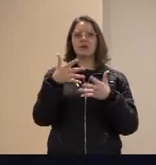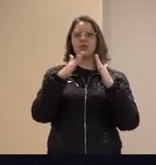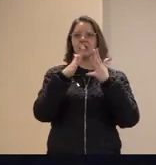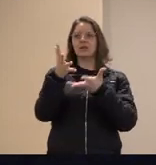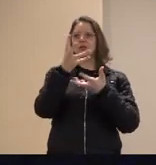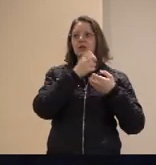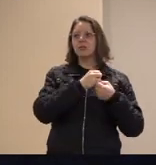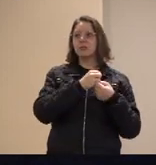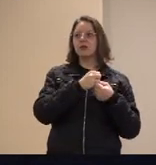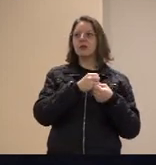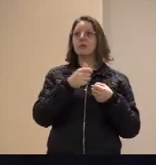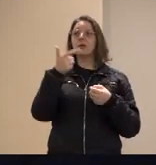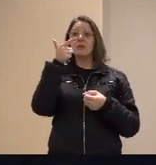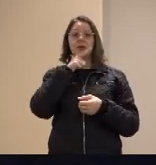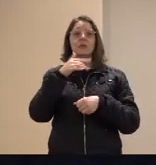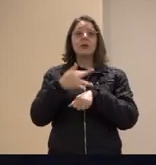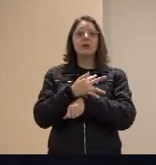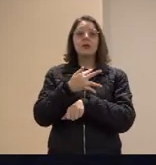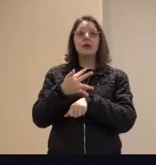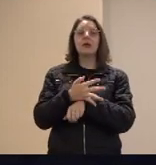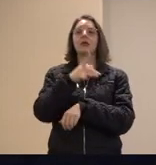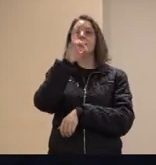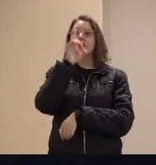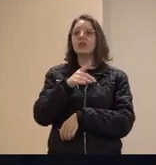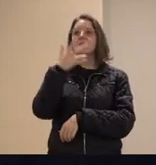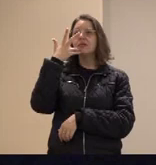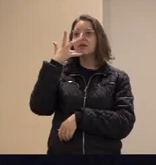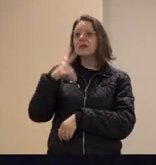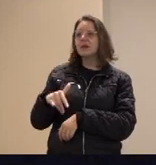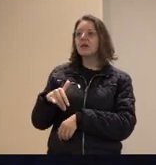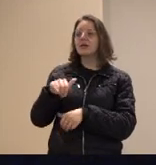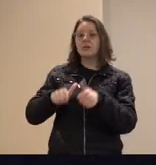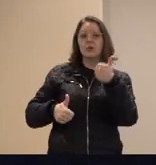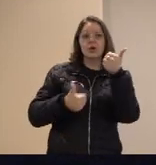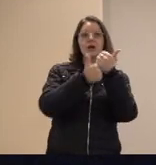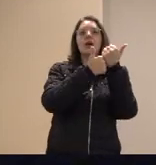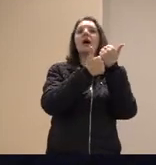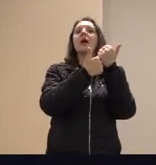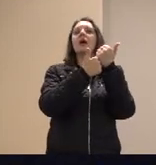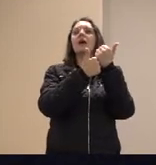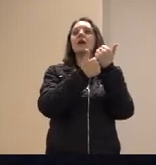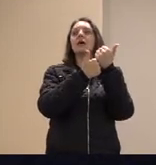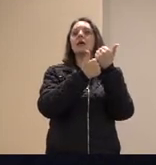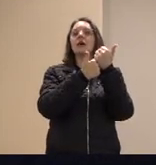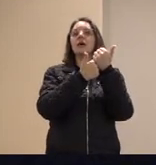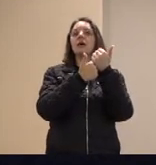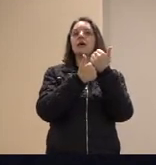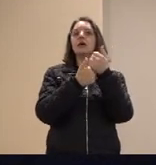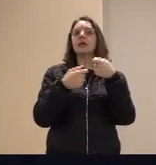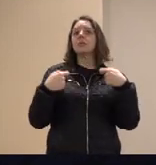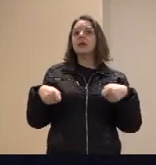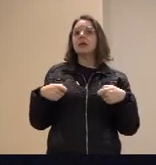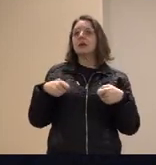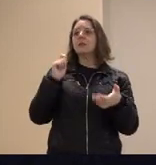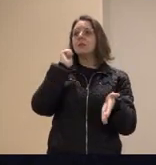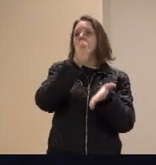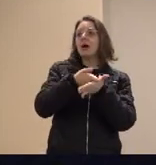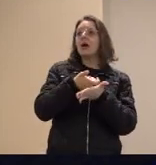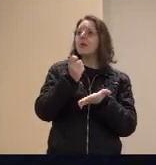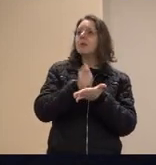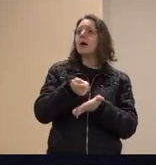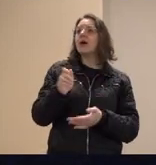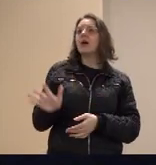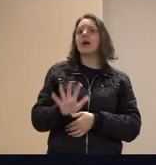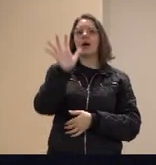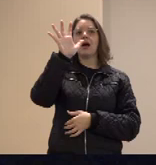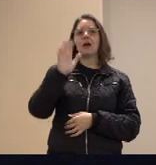para suportar, para aguentar esse direito dessas crianças que não têm onde estão lá no nosso consórcio, mas custa e custa muito. Mas custa muito